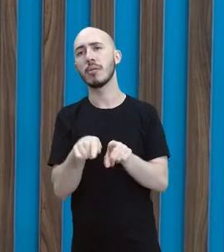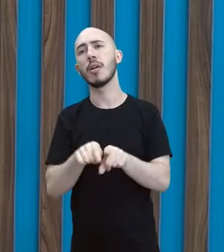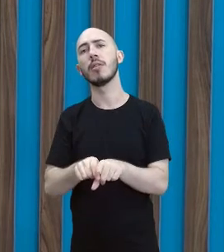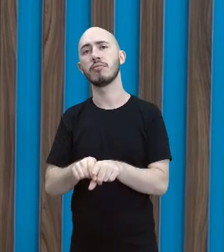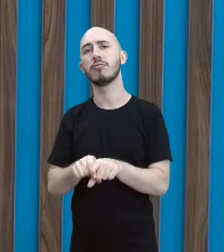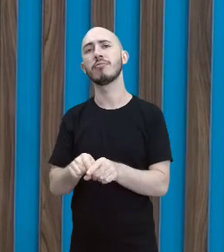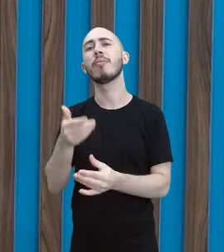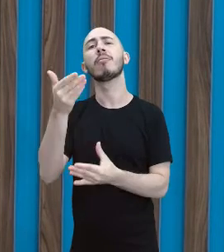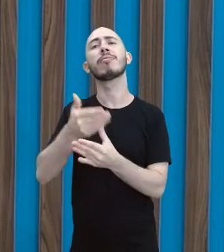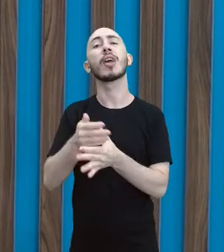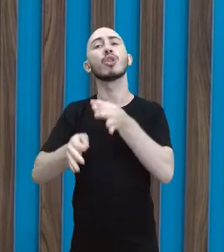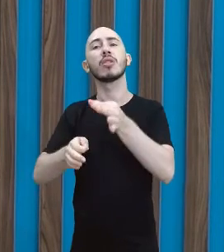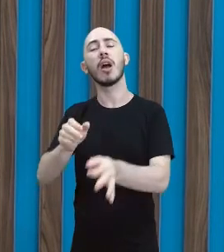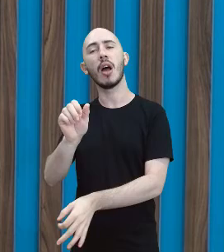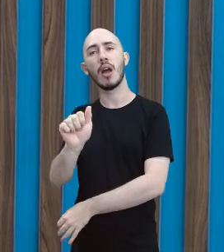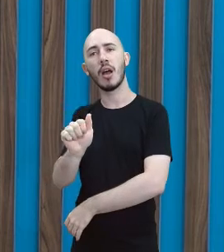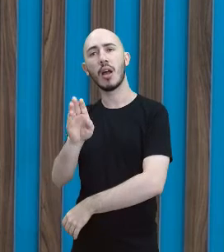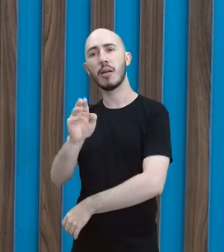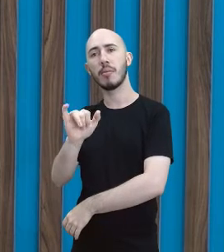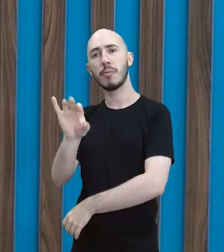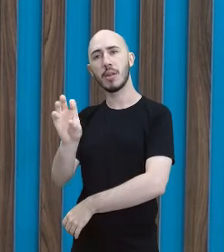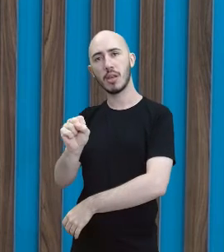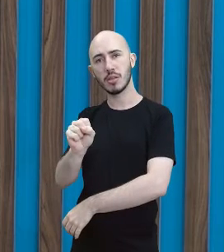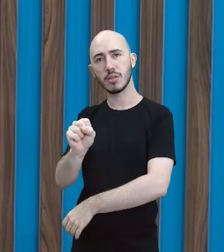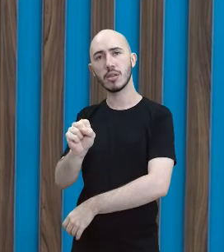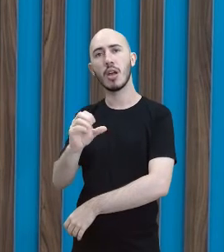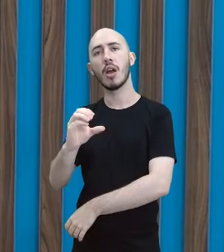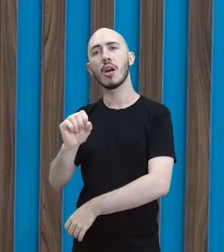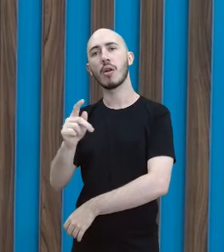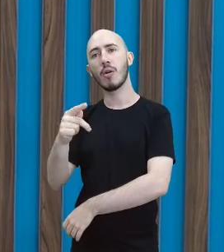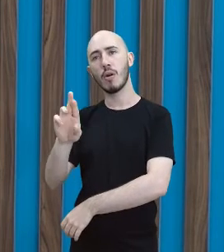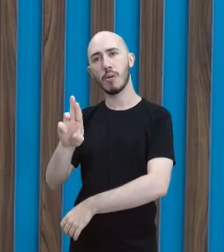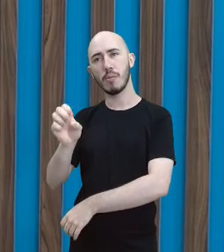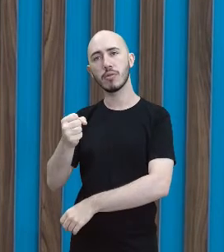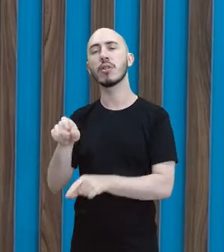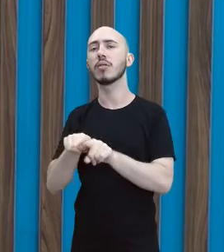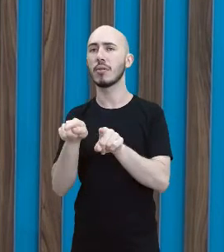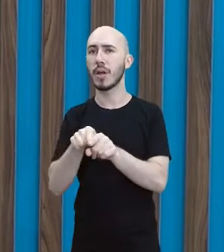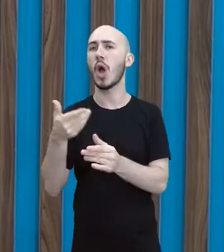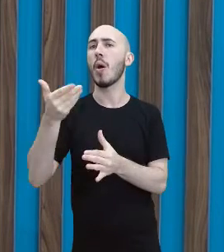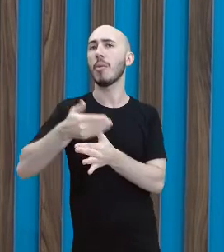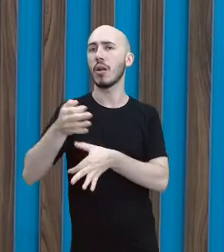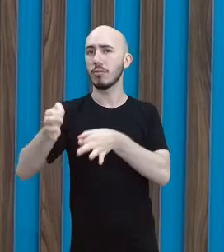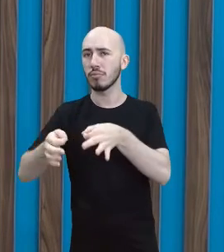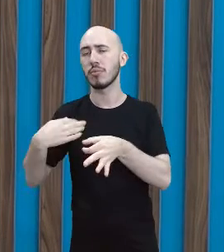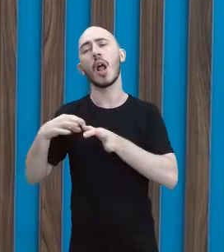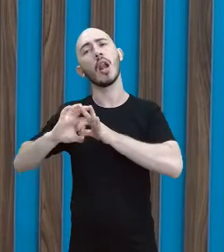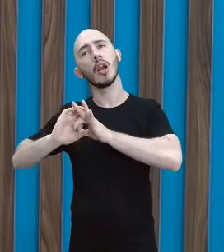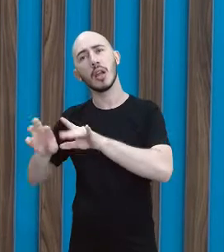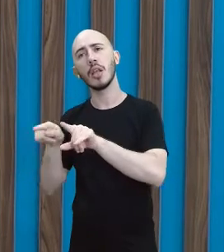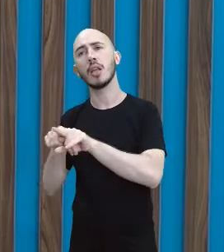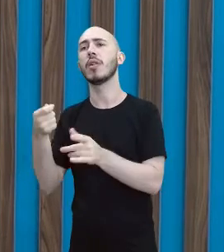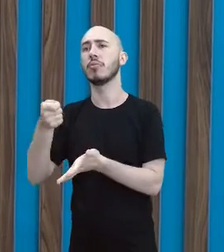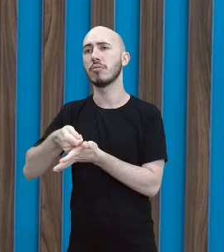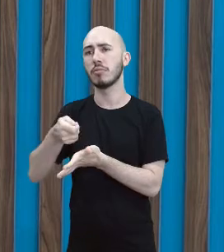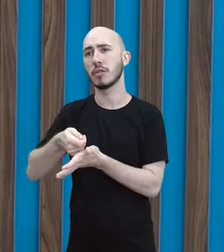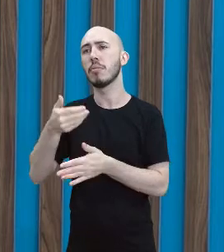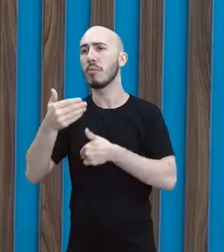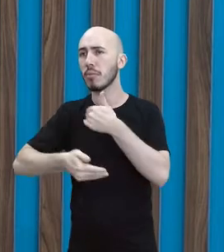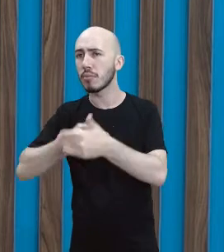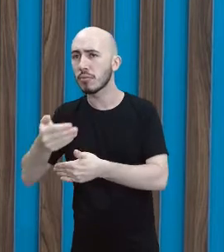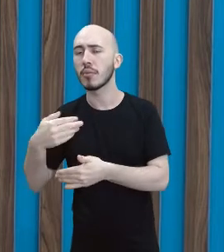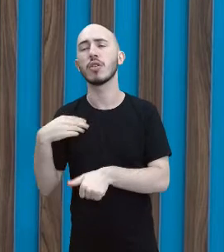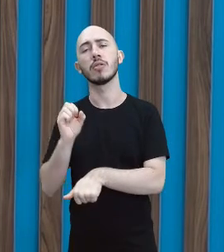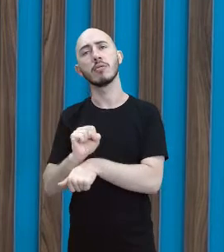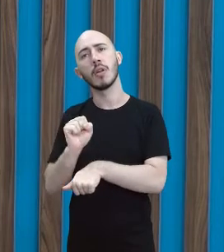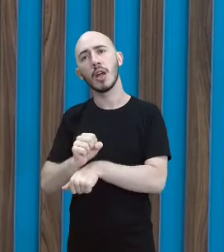né? Você, em caso de uma acusação indevida, você responder o seu processo em liberdade, não ficar mofando ali na